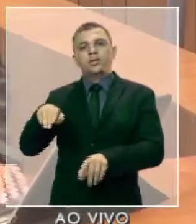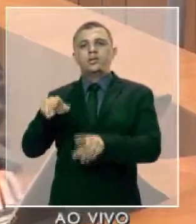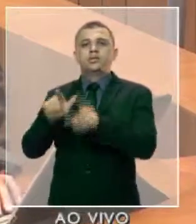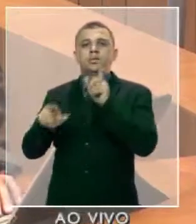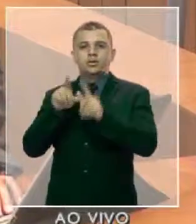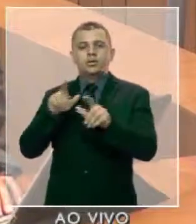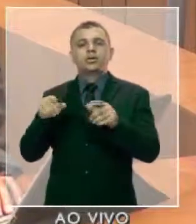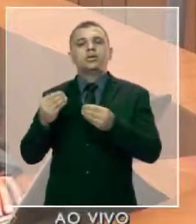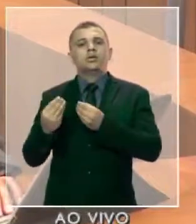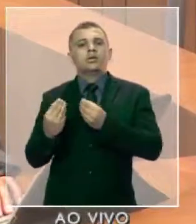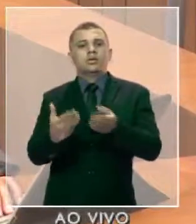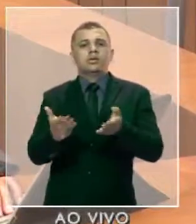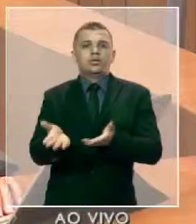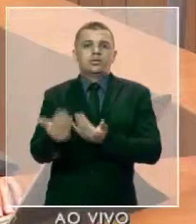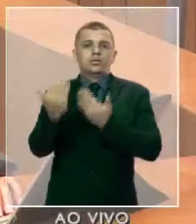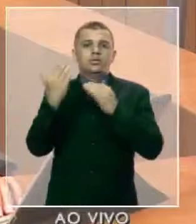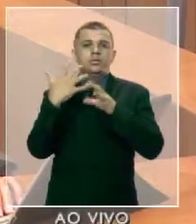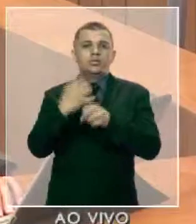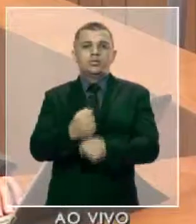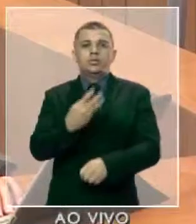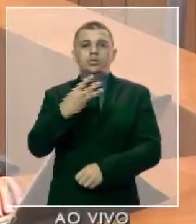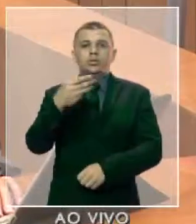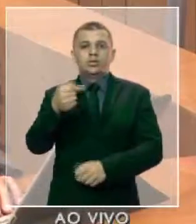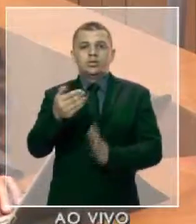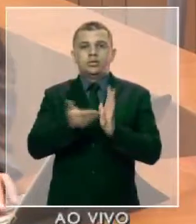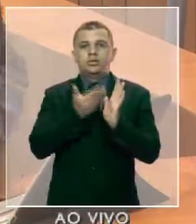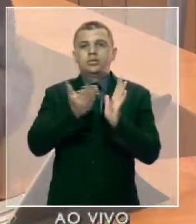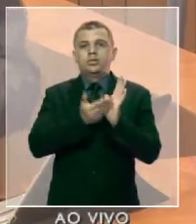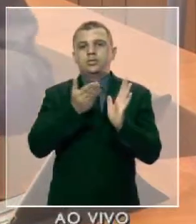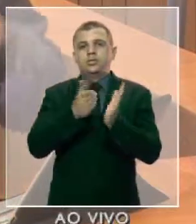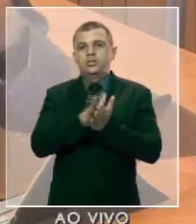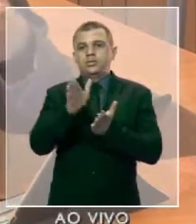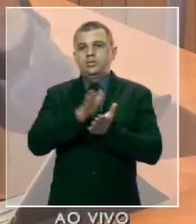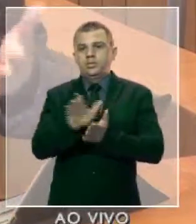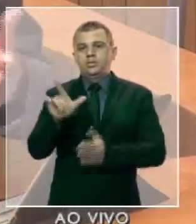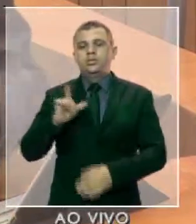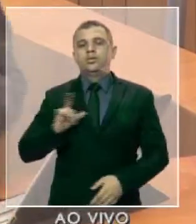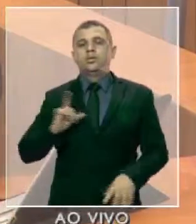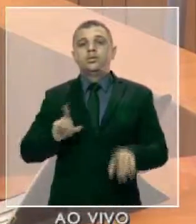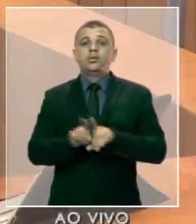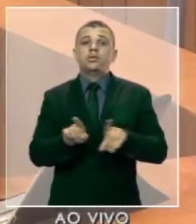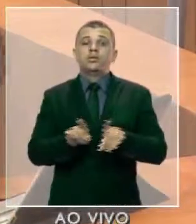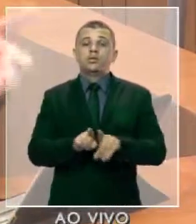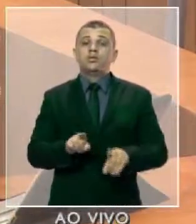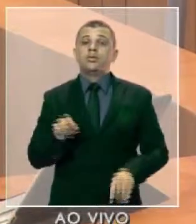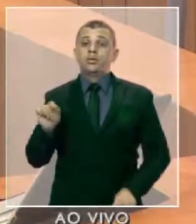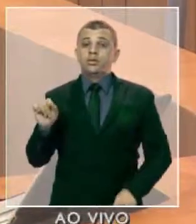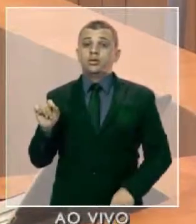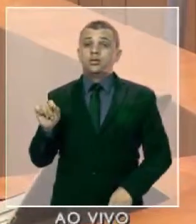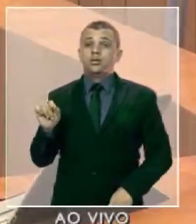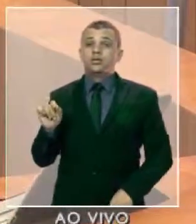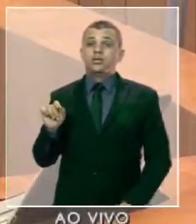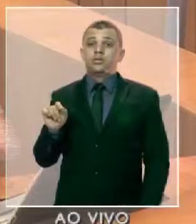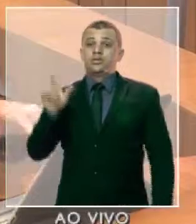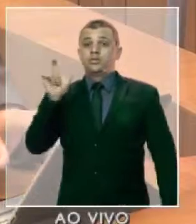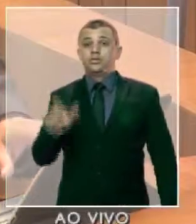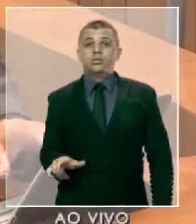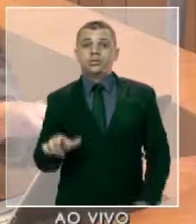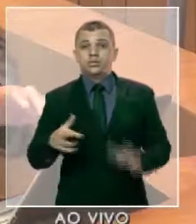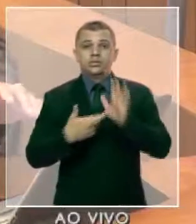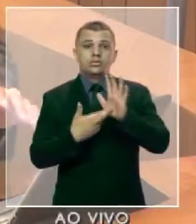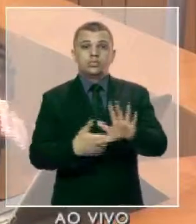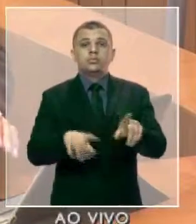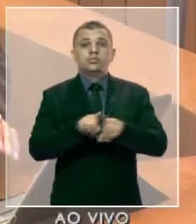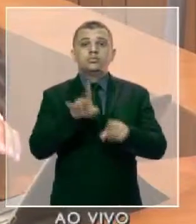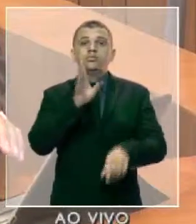suas 37 publicações, e, em reflexo delas, em função delas, os